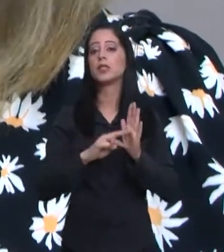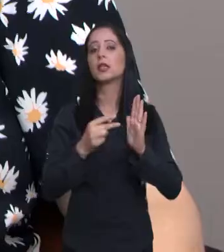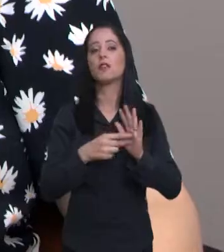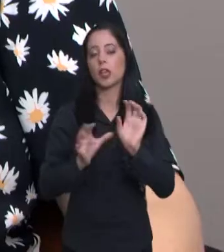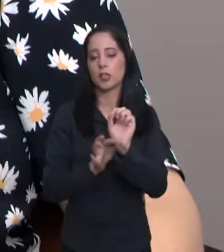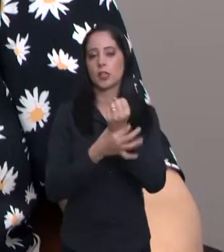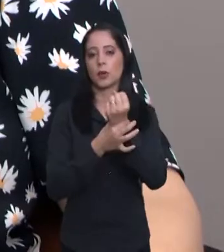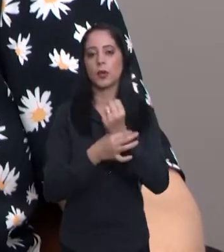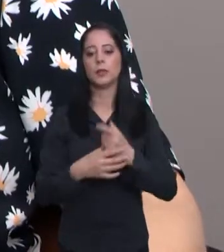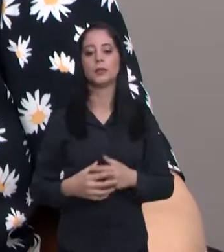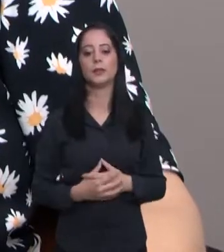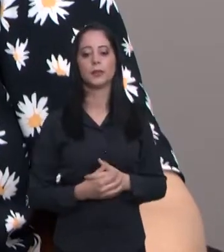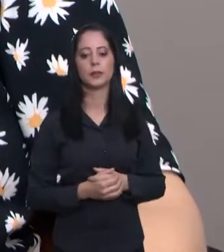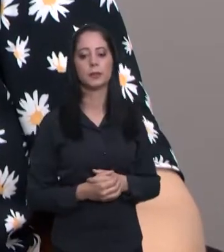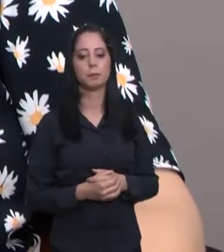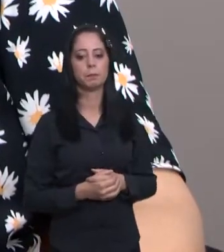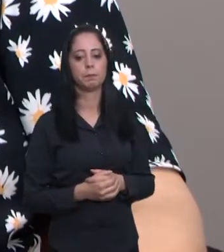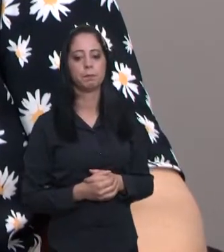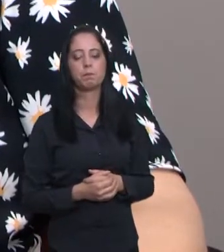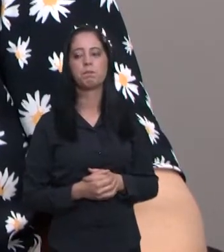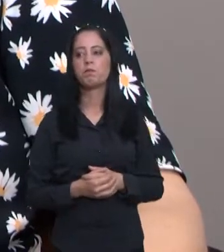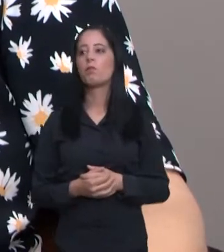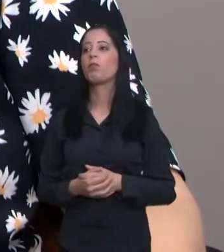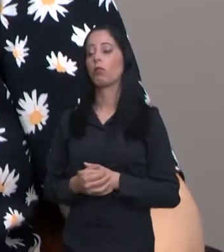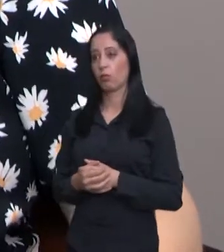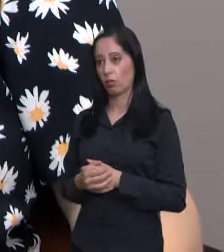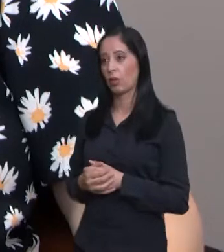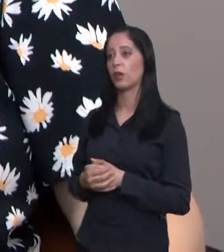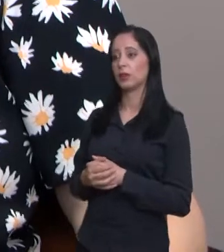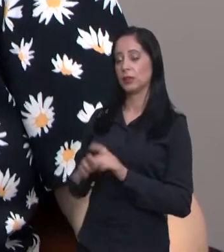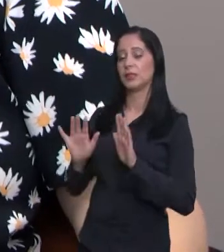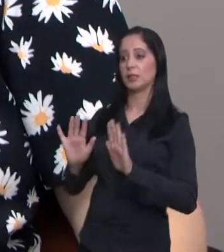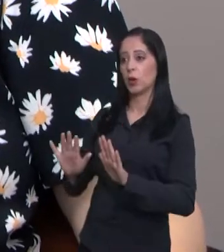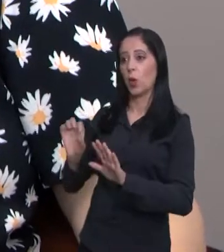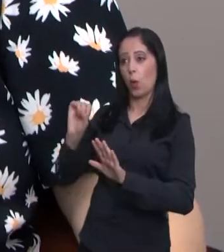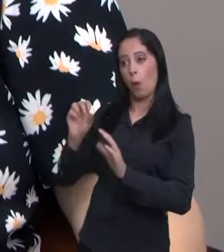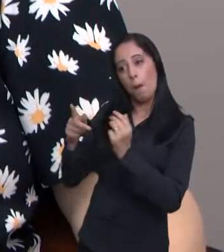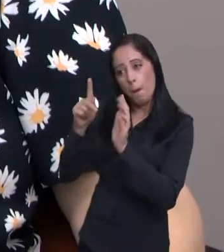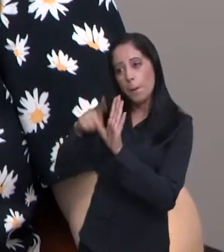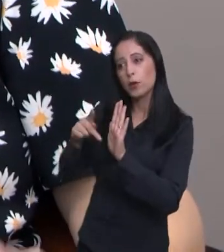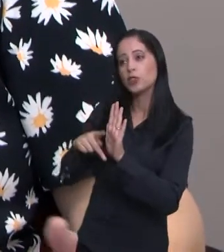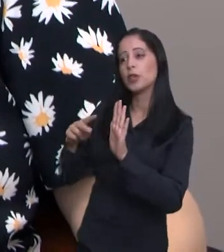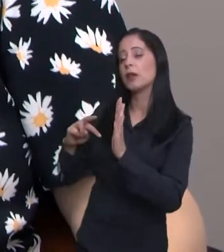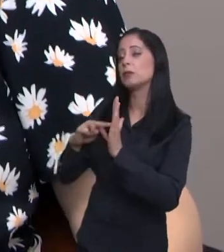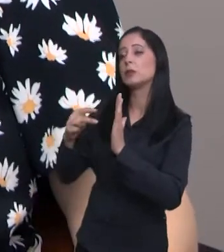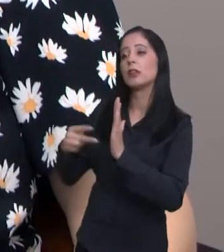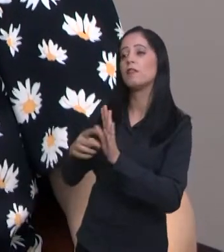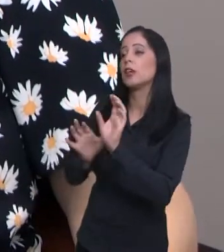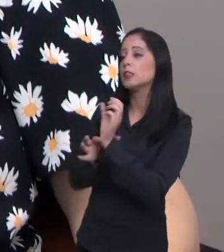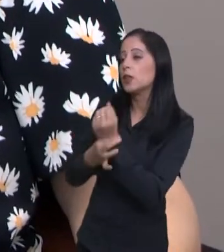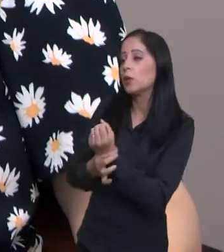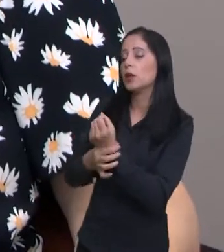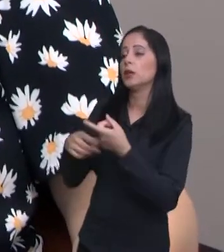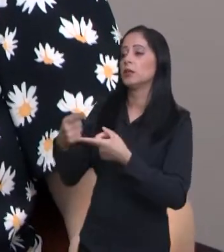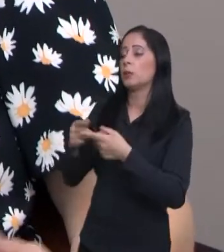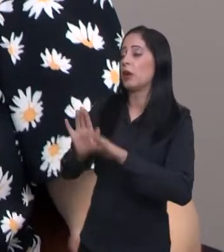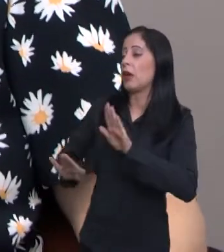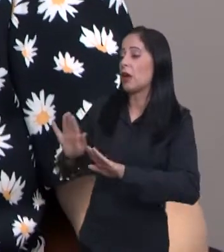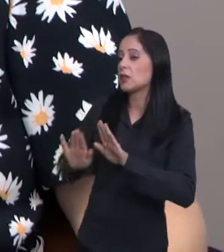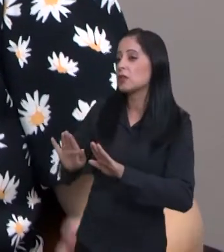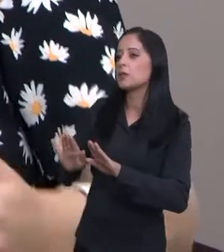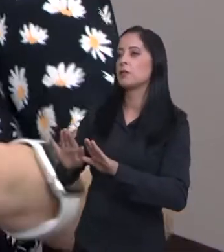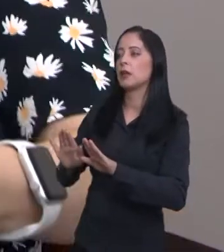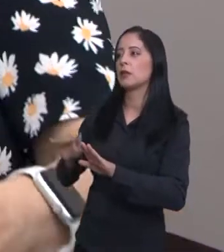segurança vai ter esse apoio o centro especializar que vai direcionar ela né como um Porque ela fica numa situação